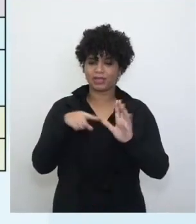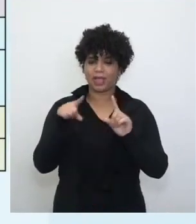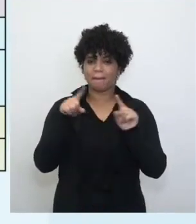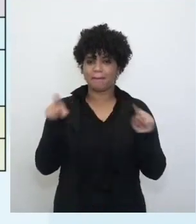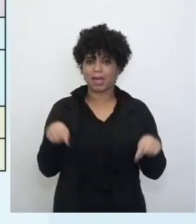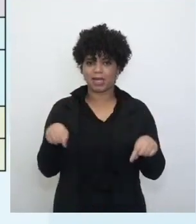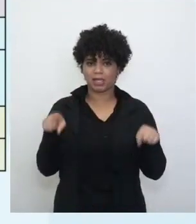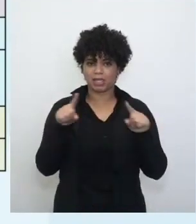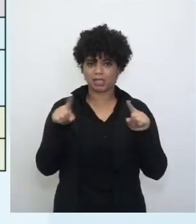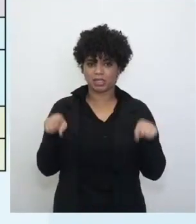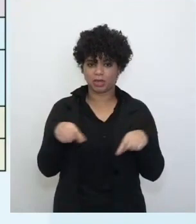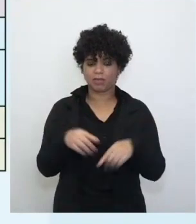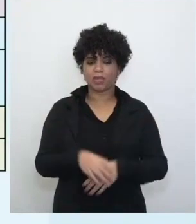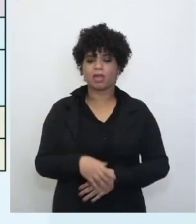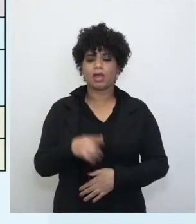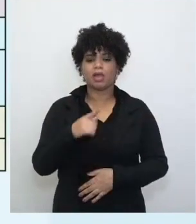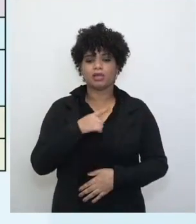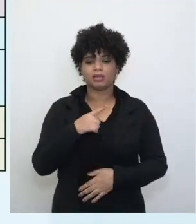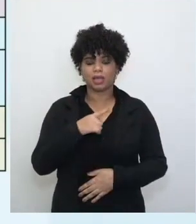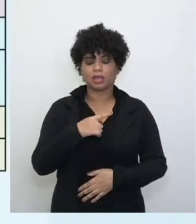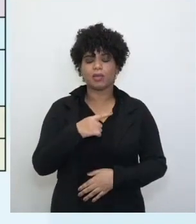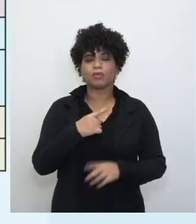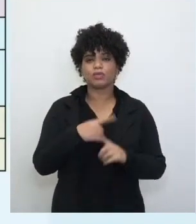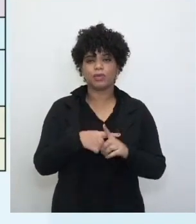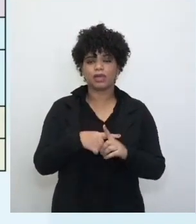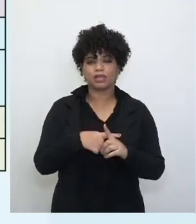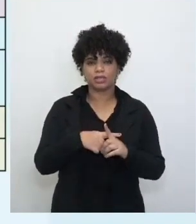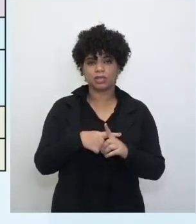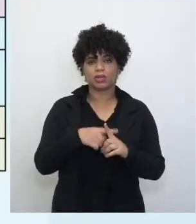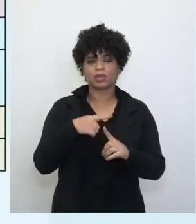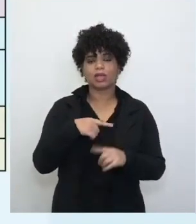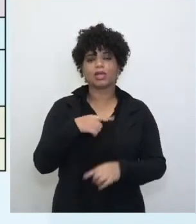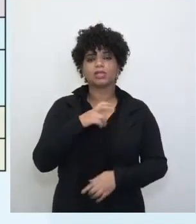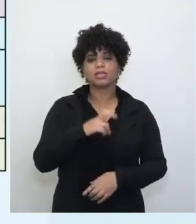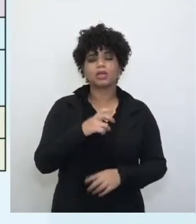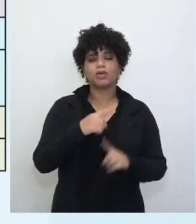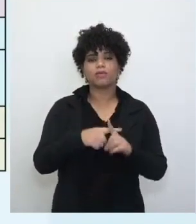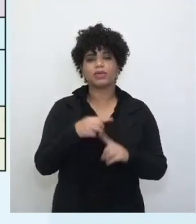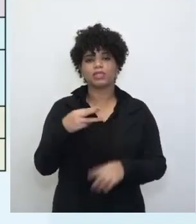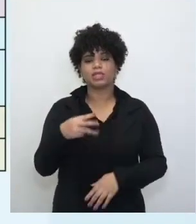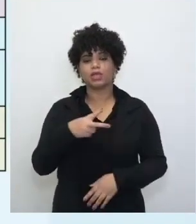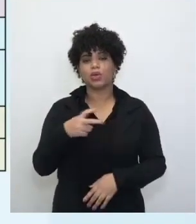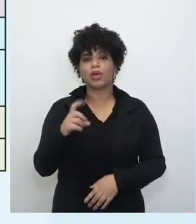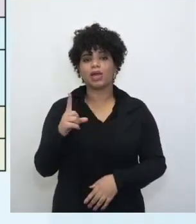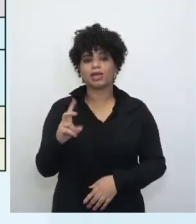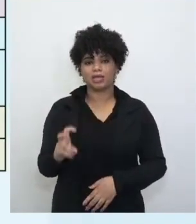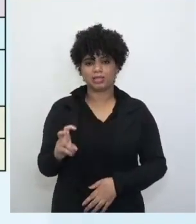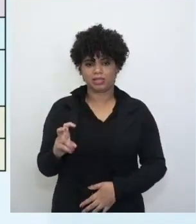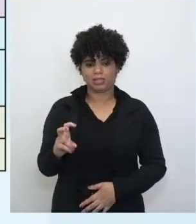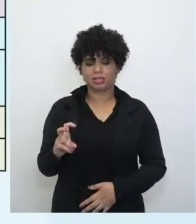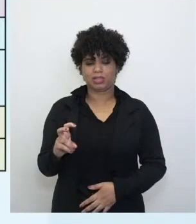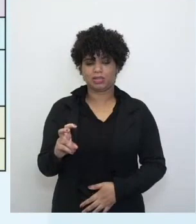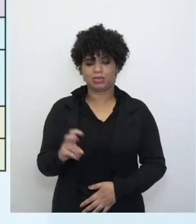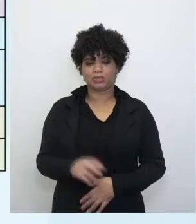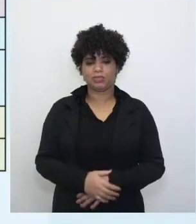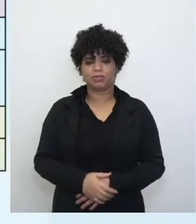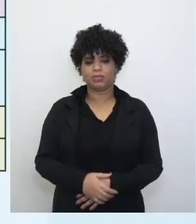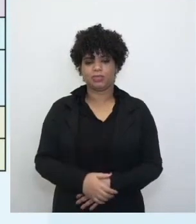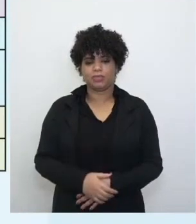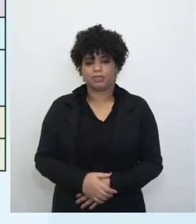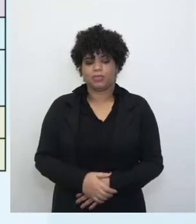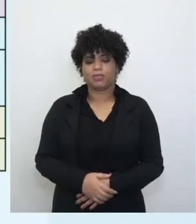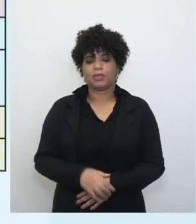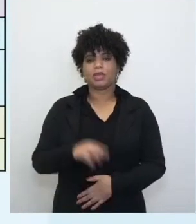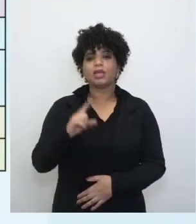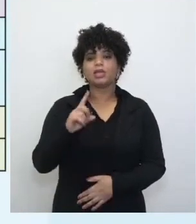bom? Multiplicação, sinais iguais mais. 5 vezes 3, 15. Ah, deu 15. 15 menos 10, porque eu tenho